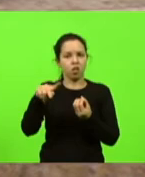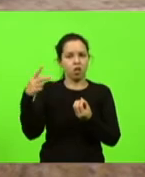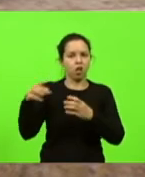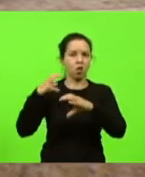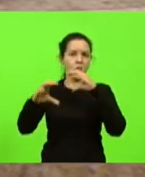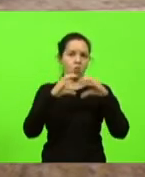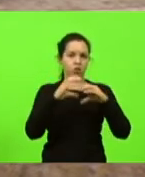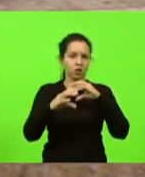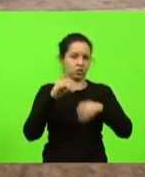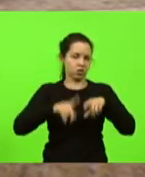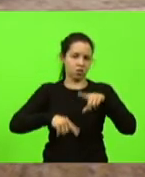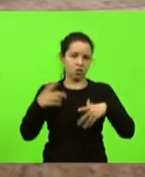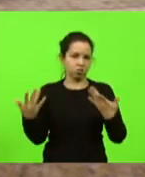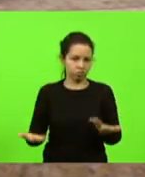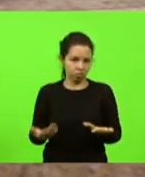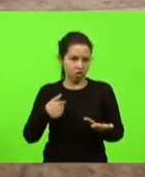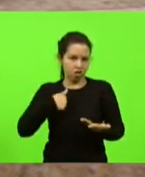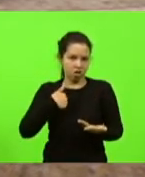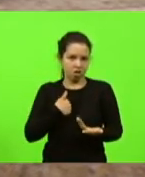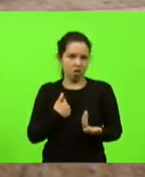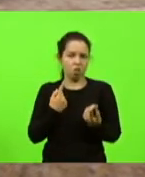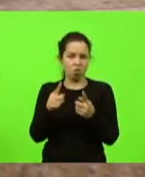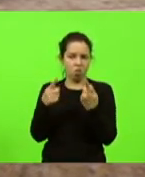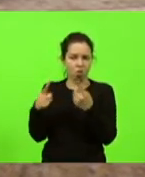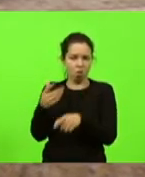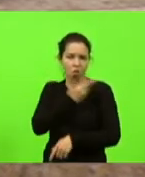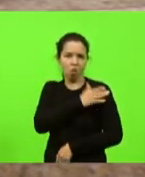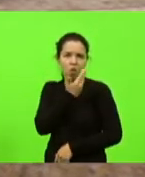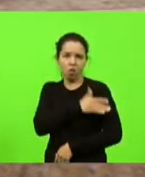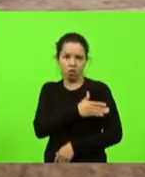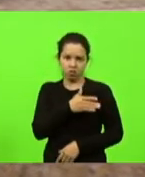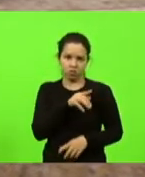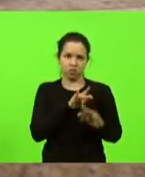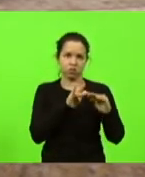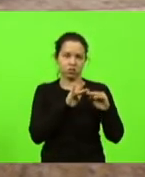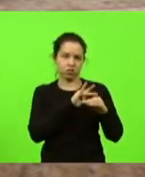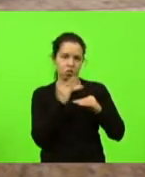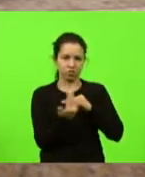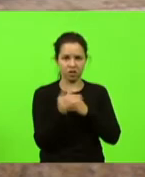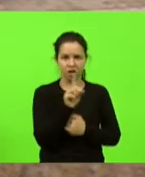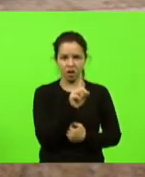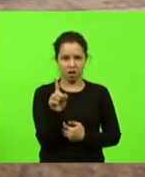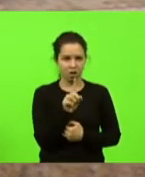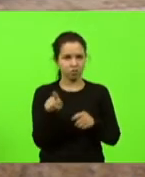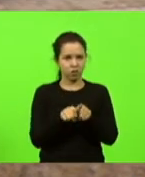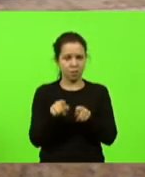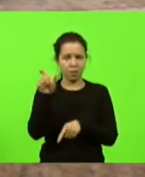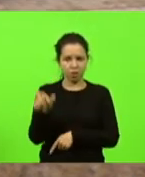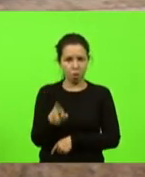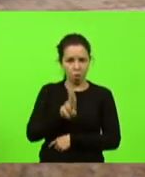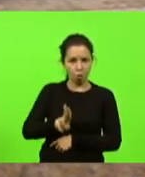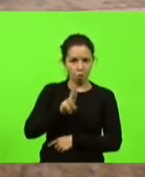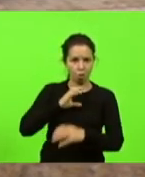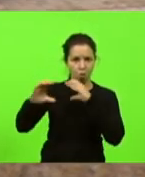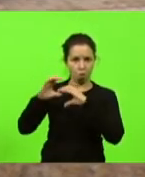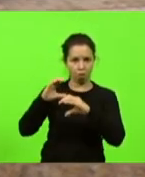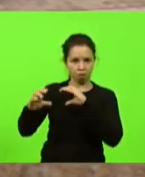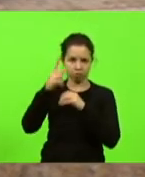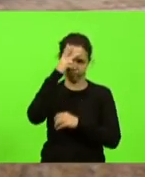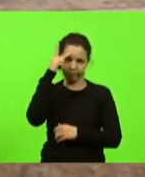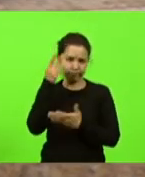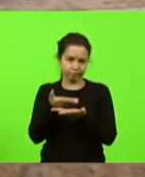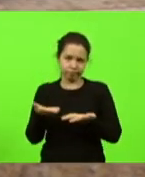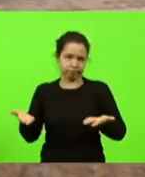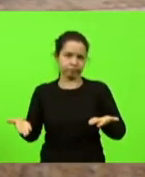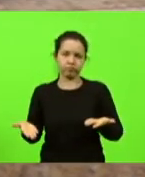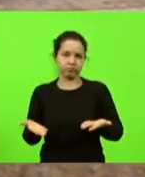comunicar. Não vou discriminar os usuários da rede social e nem muito menos quem a utiliza para se comunicar com as pessoas.